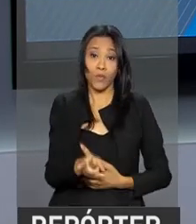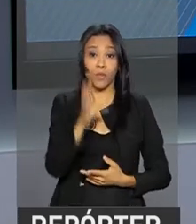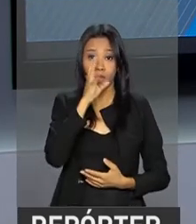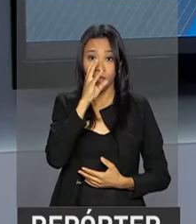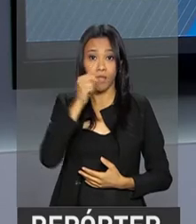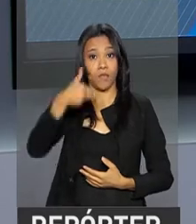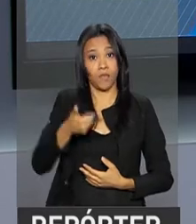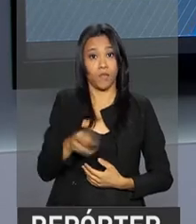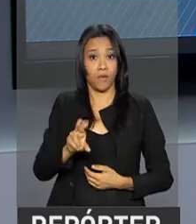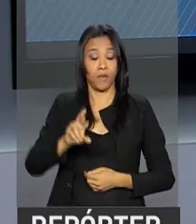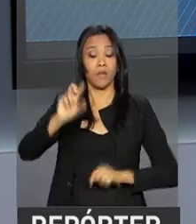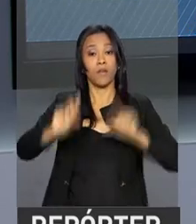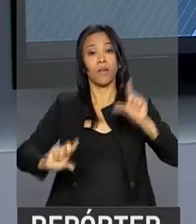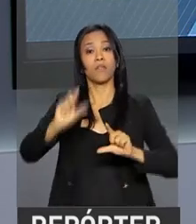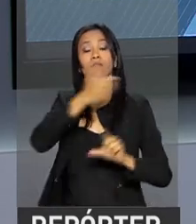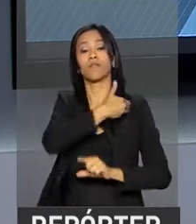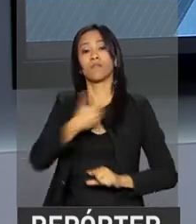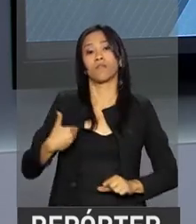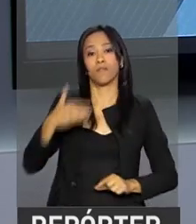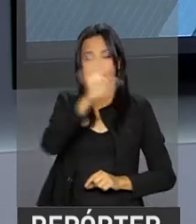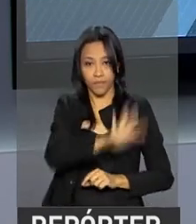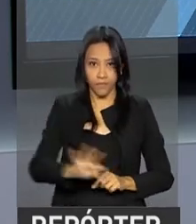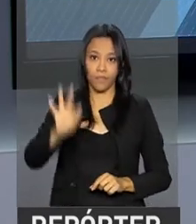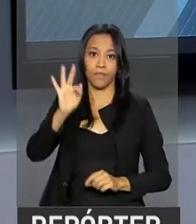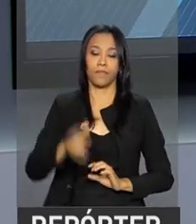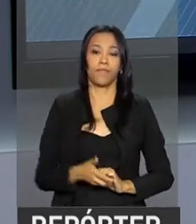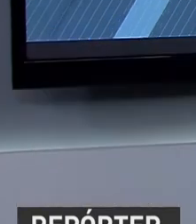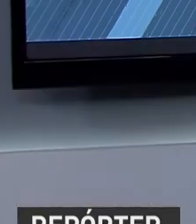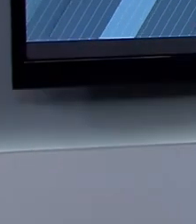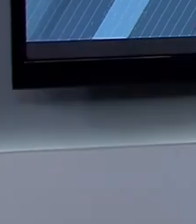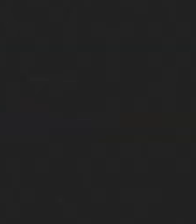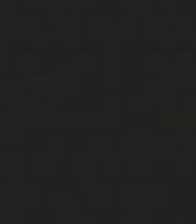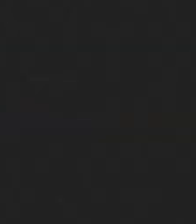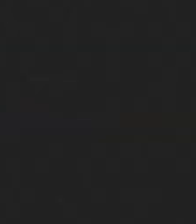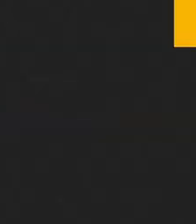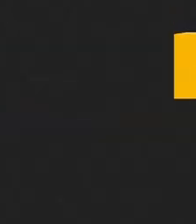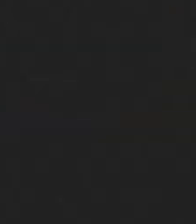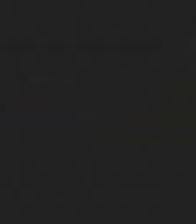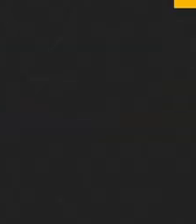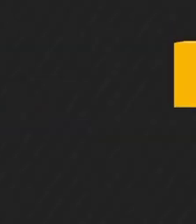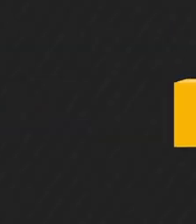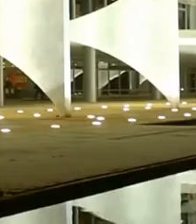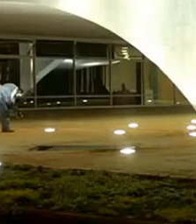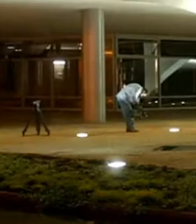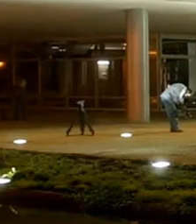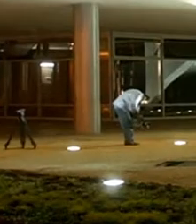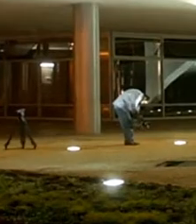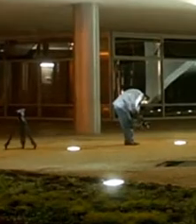Continue com a gente na NBR, a TV do Governo Federal.